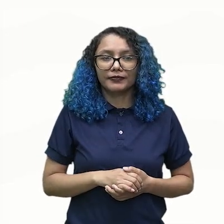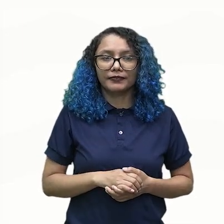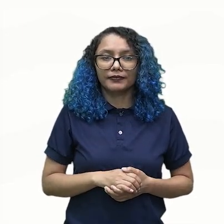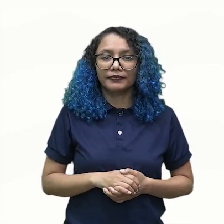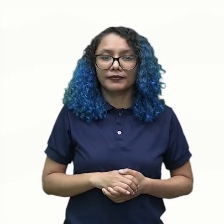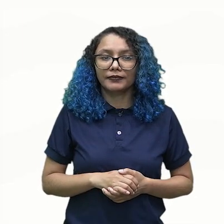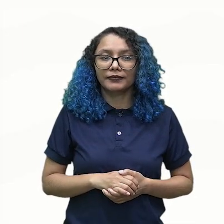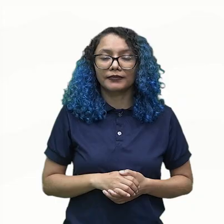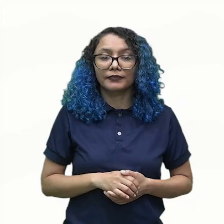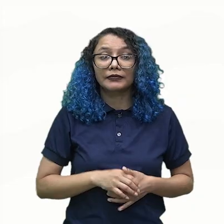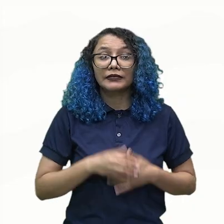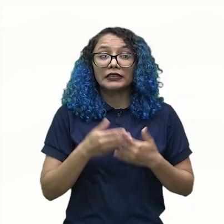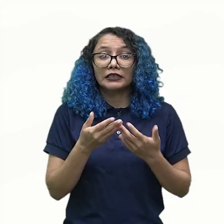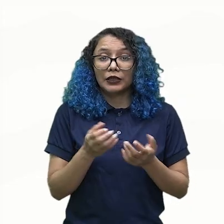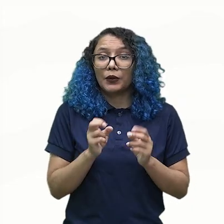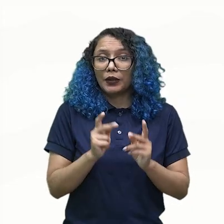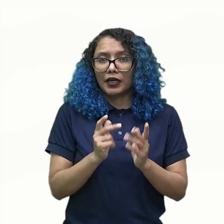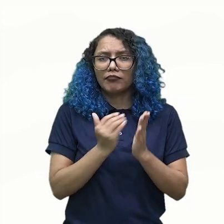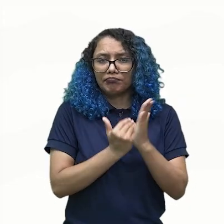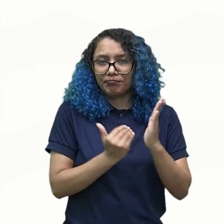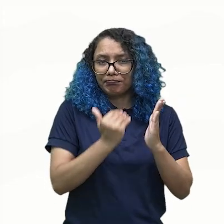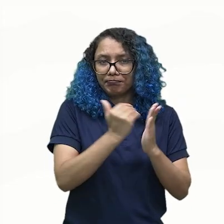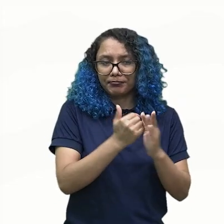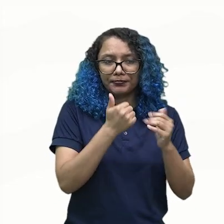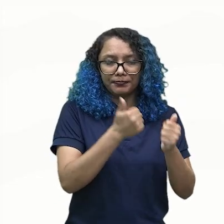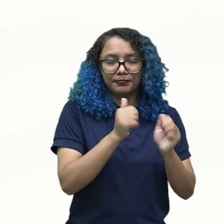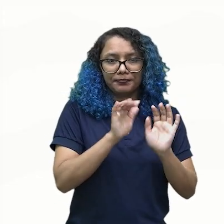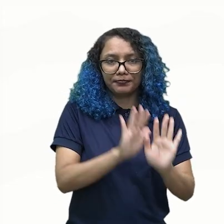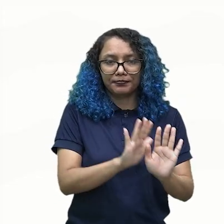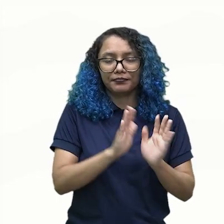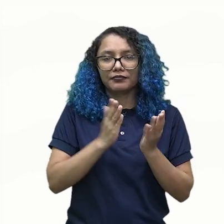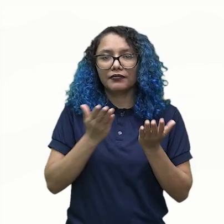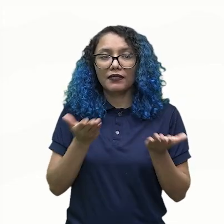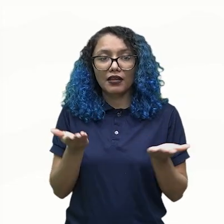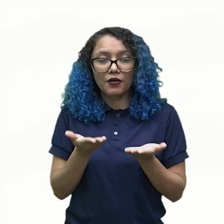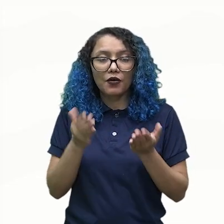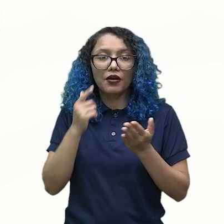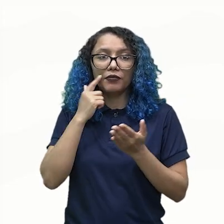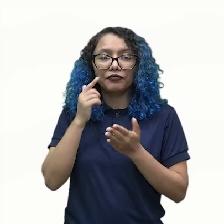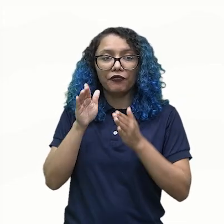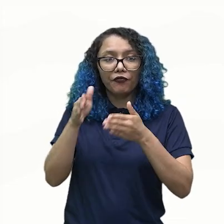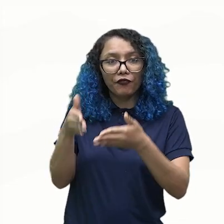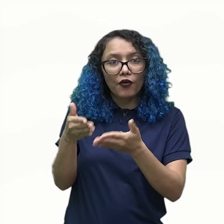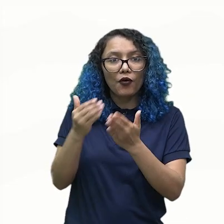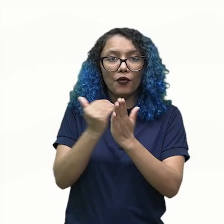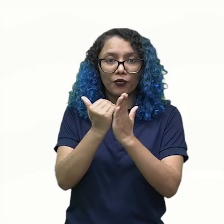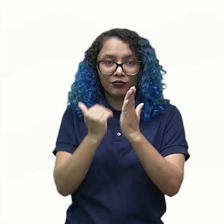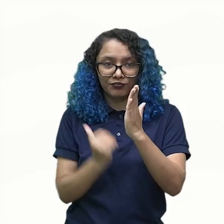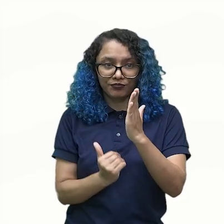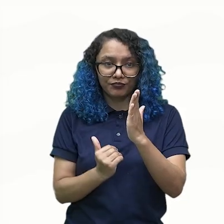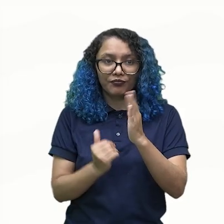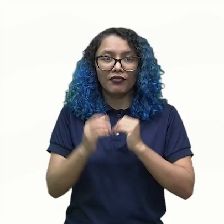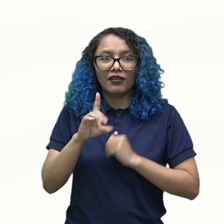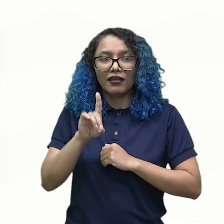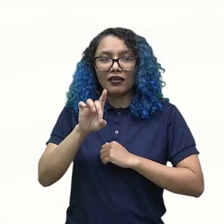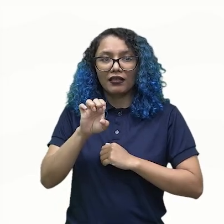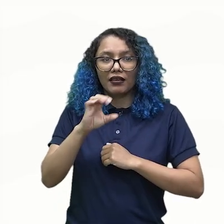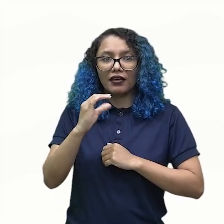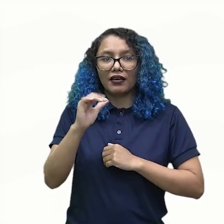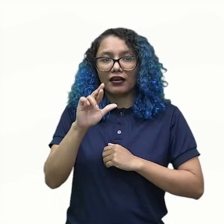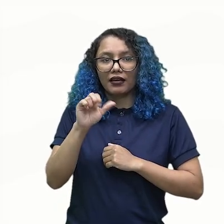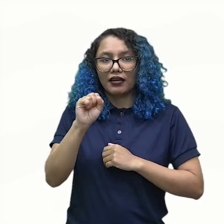Bem, falamos de acréscimo, vamos agora então falar de decréscimo. Decréscimo, logicamente, ele